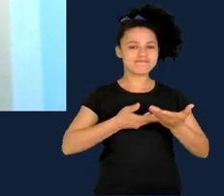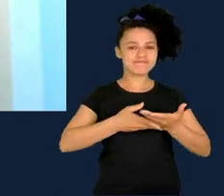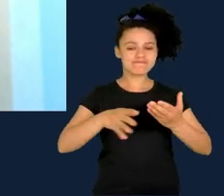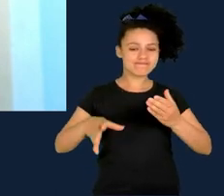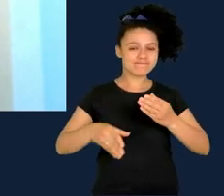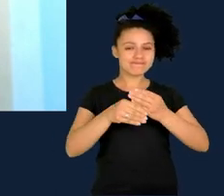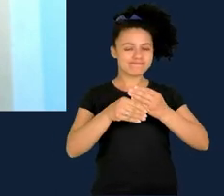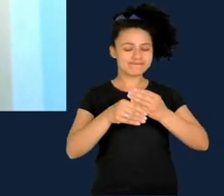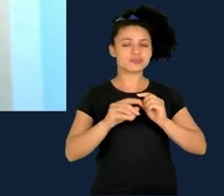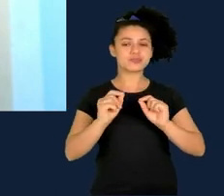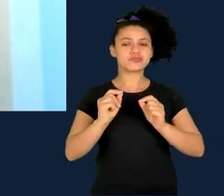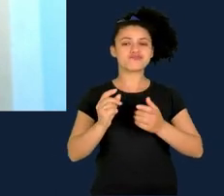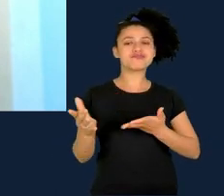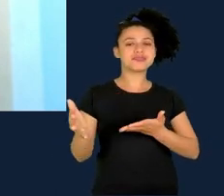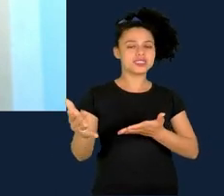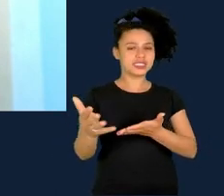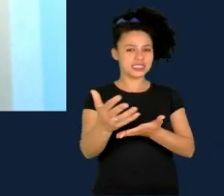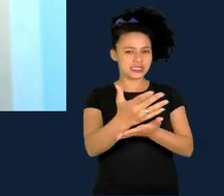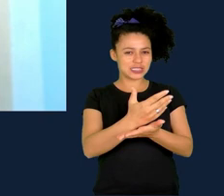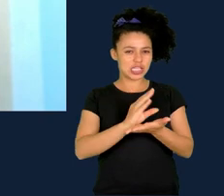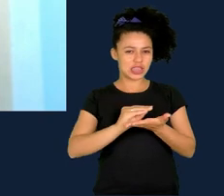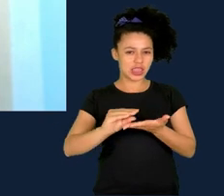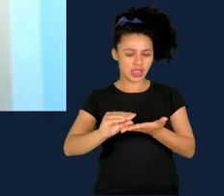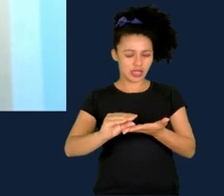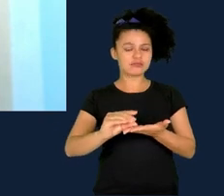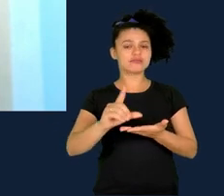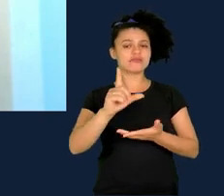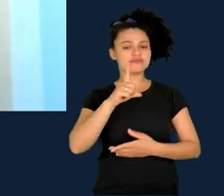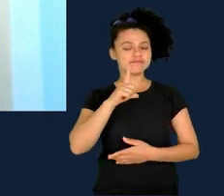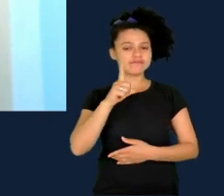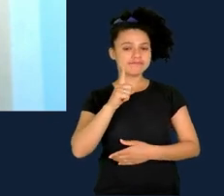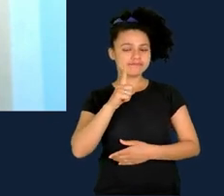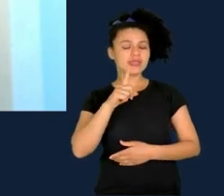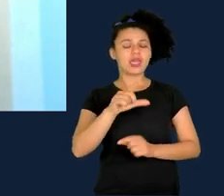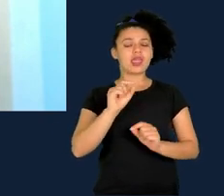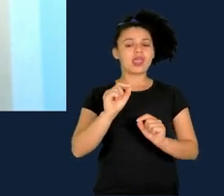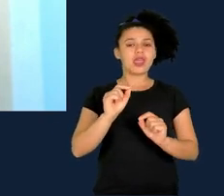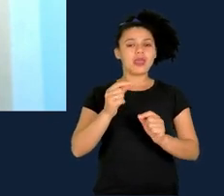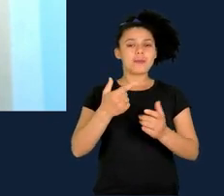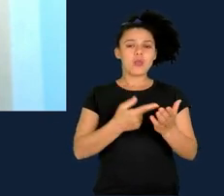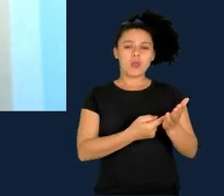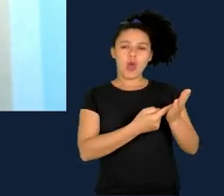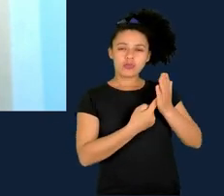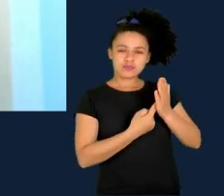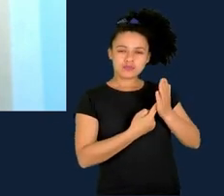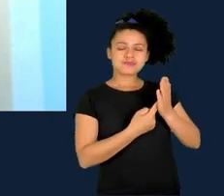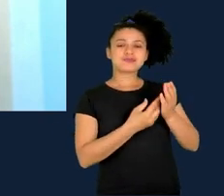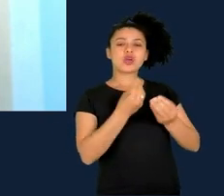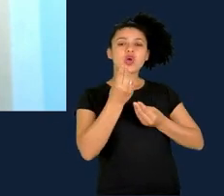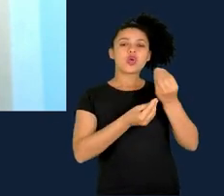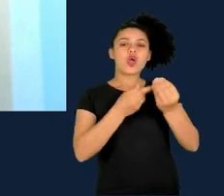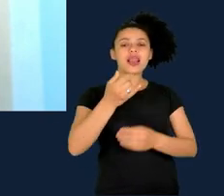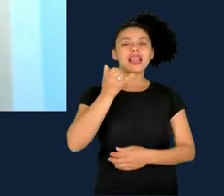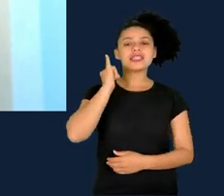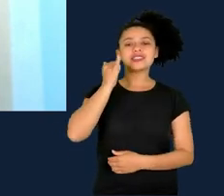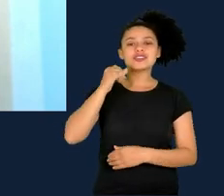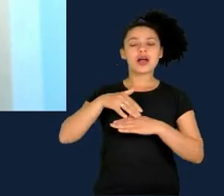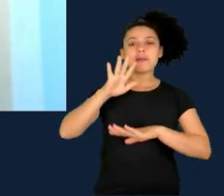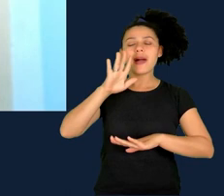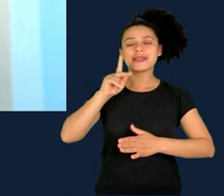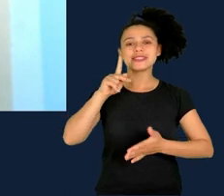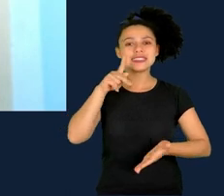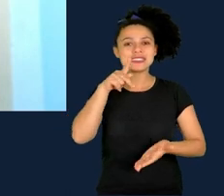dados. Tem muita evidência de como isso torna uma história mais real,